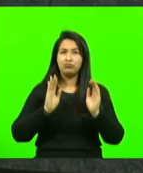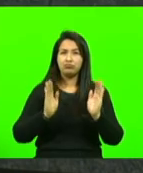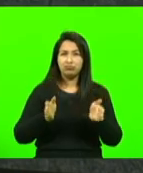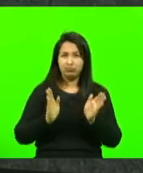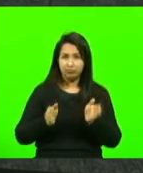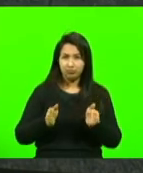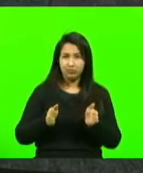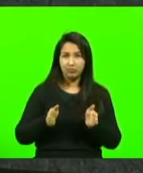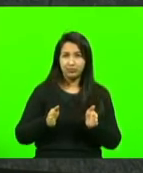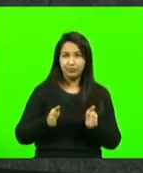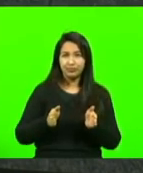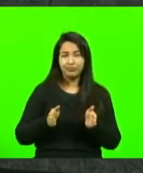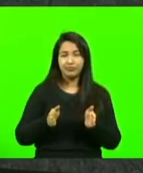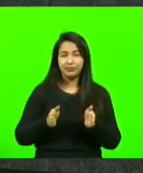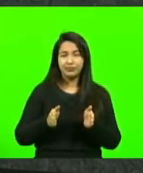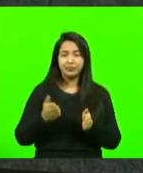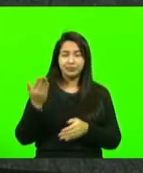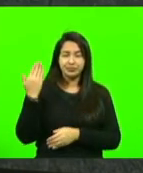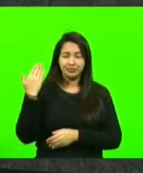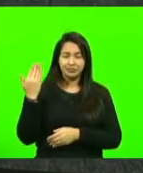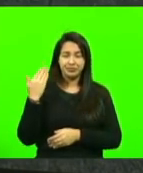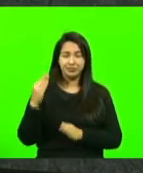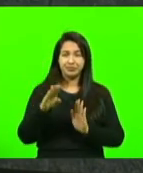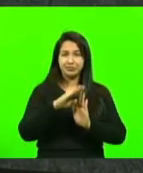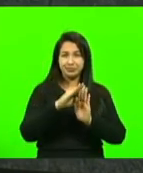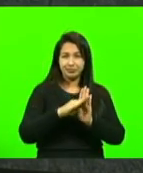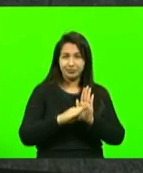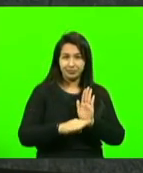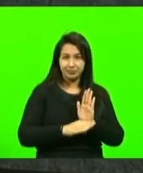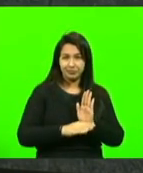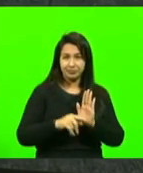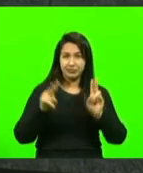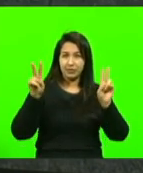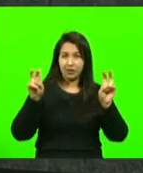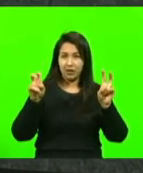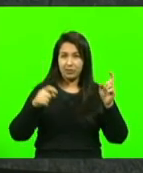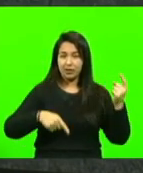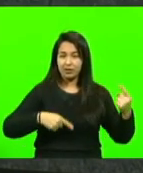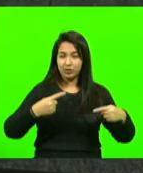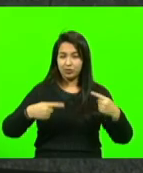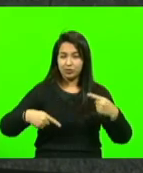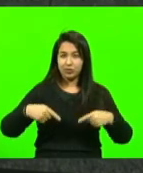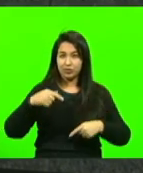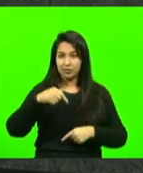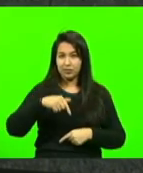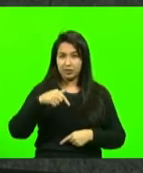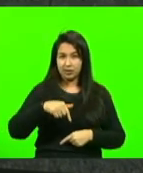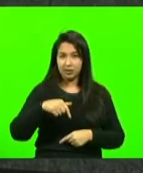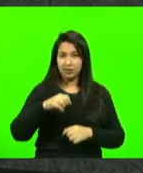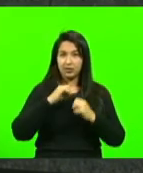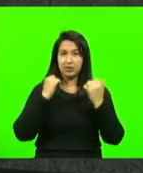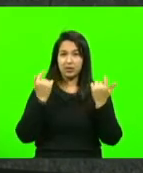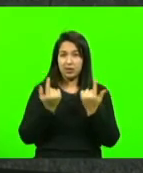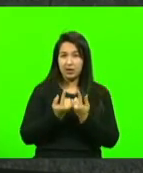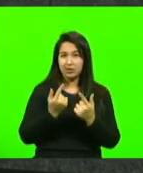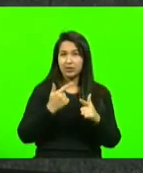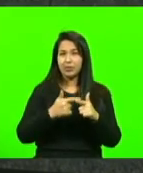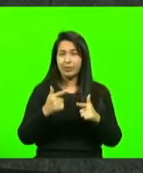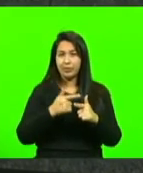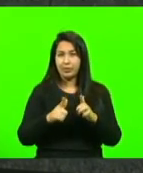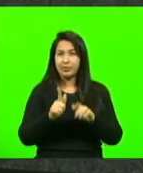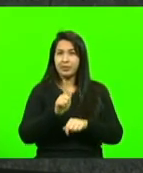é falta nessa casa inclusive né para o problemas na gestão